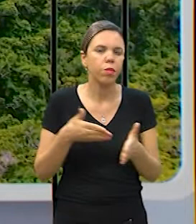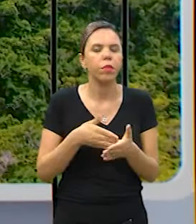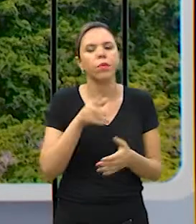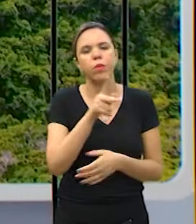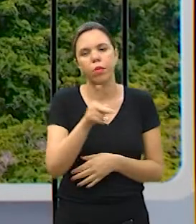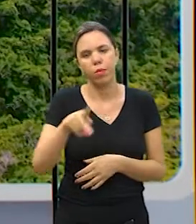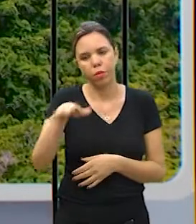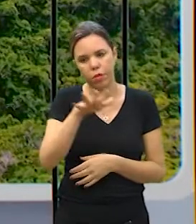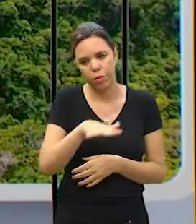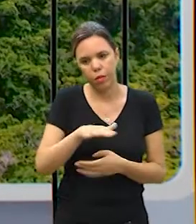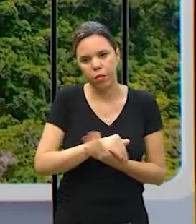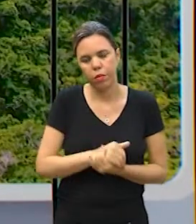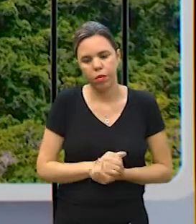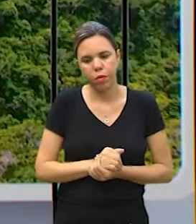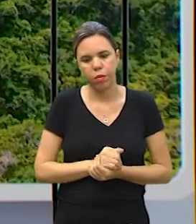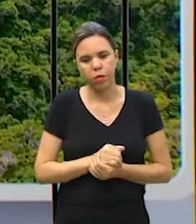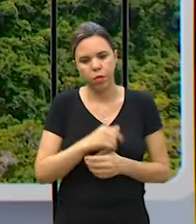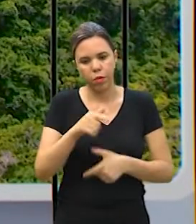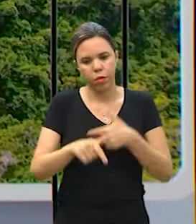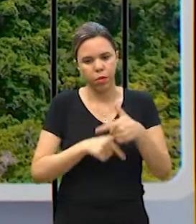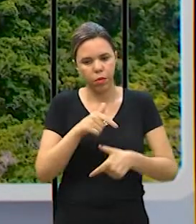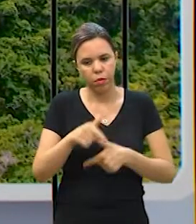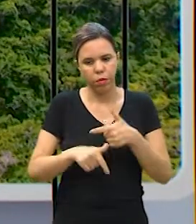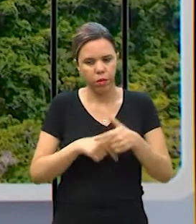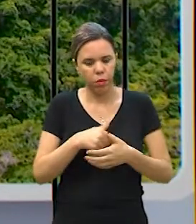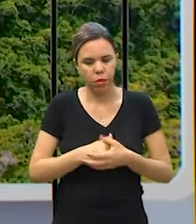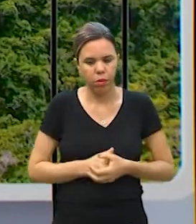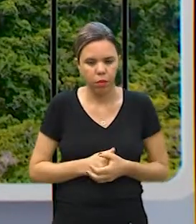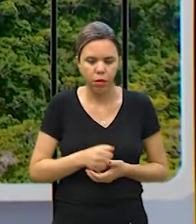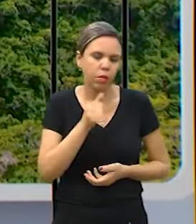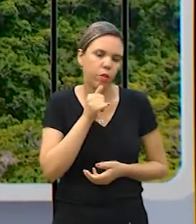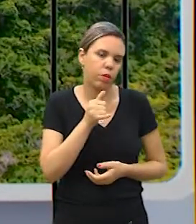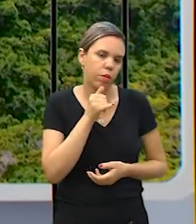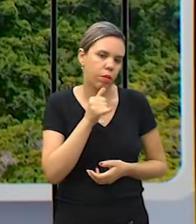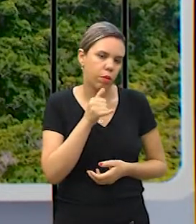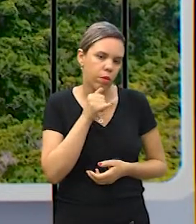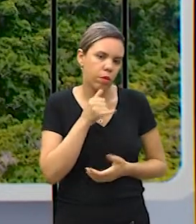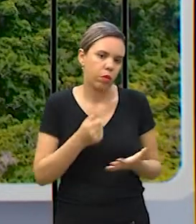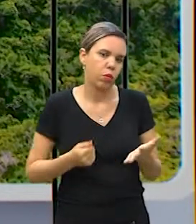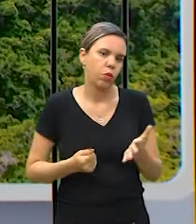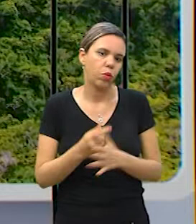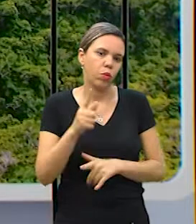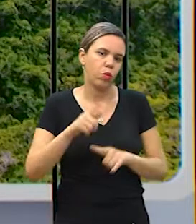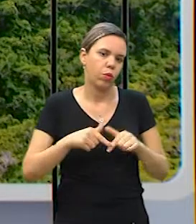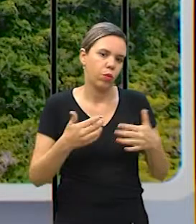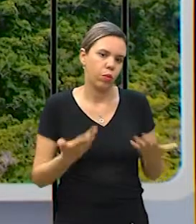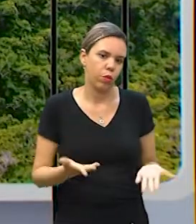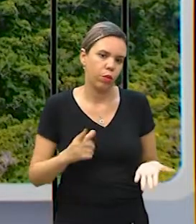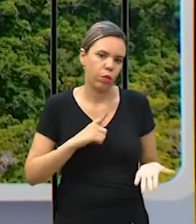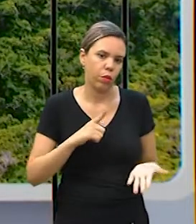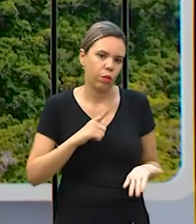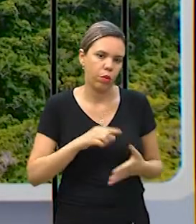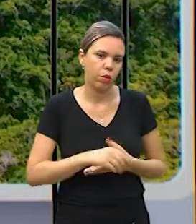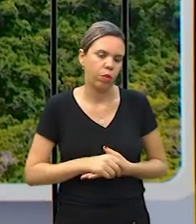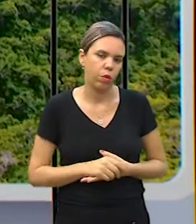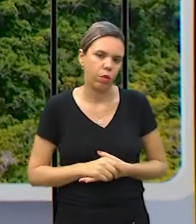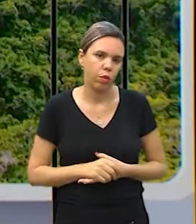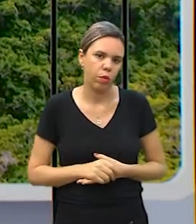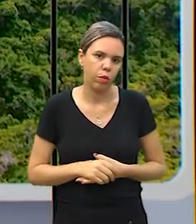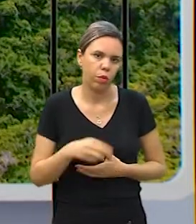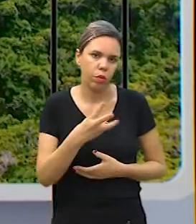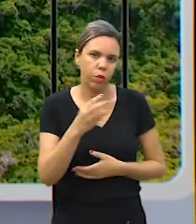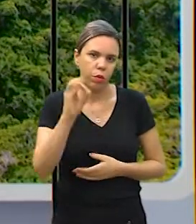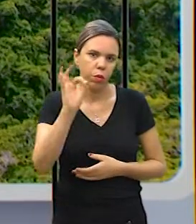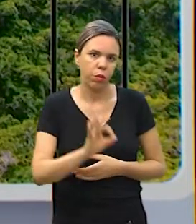limitações dos professores, né, dos trabalhadores, por exemplo, na compra de equipamento. Nós temos aí, sei